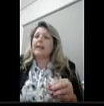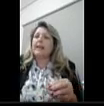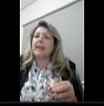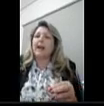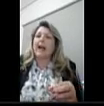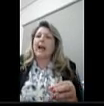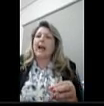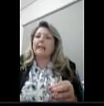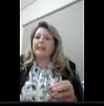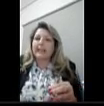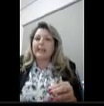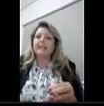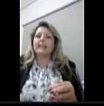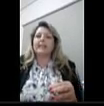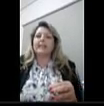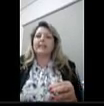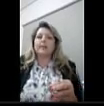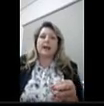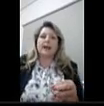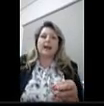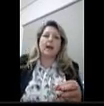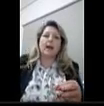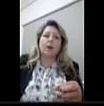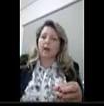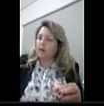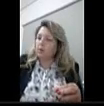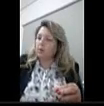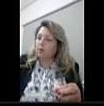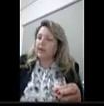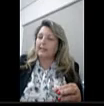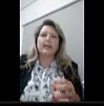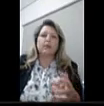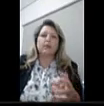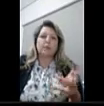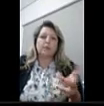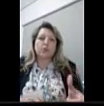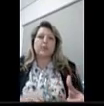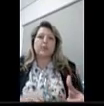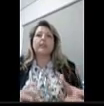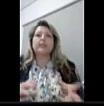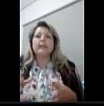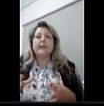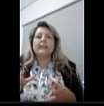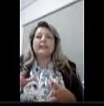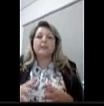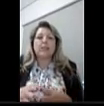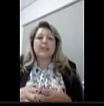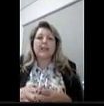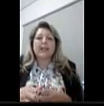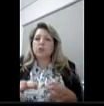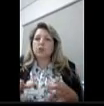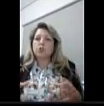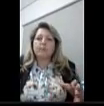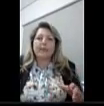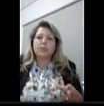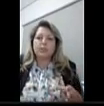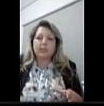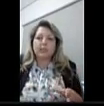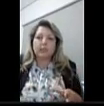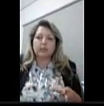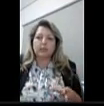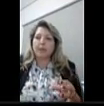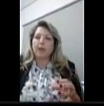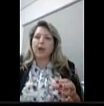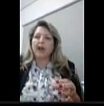vai usar a caneta e ele vai usar o caderno, postila. Então, deixar somente